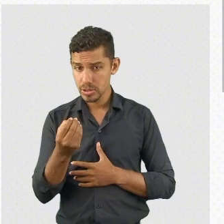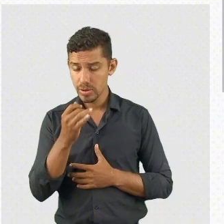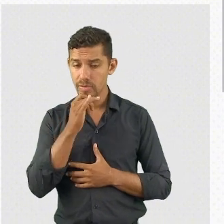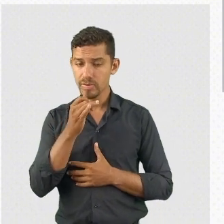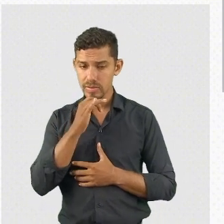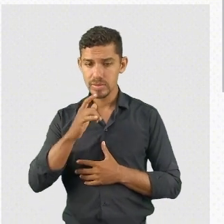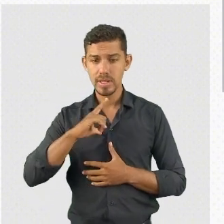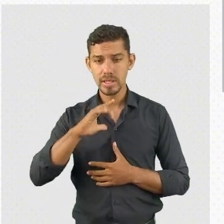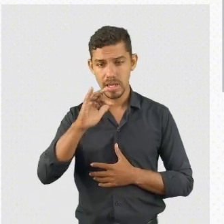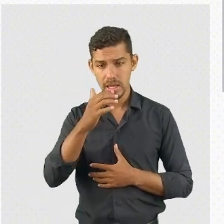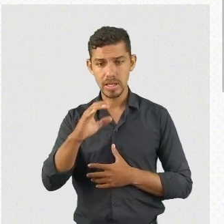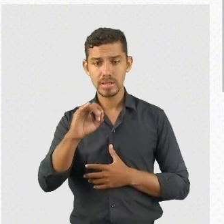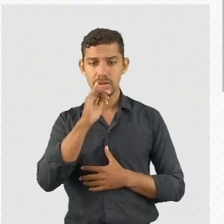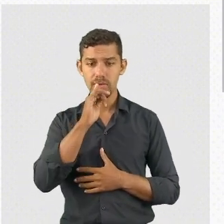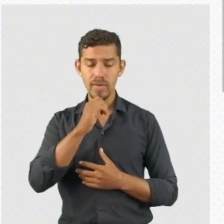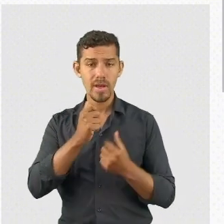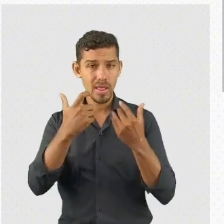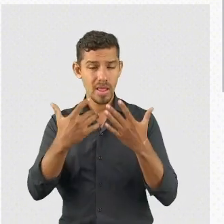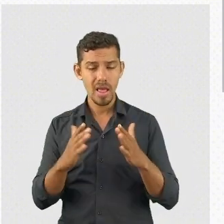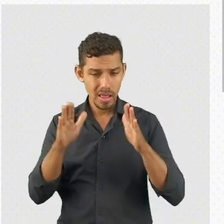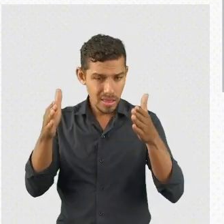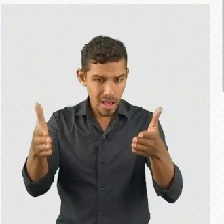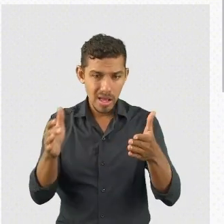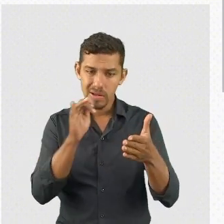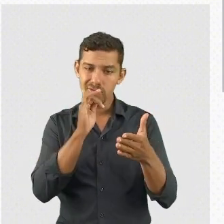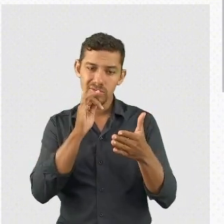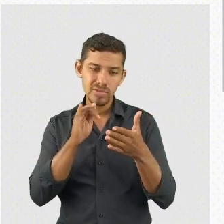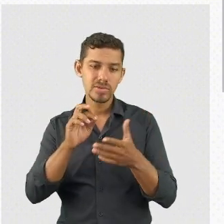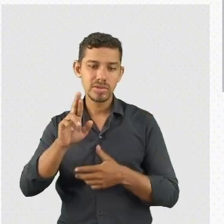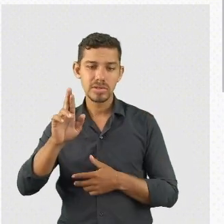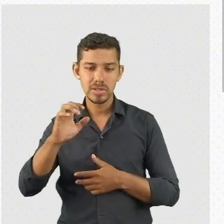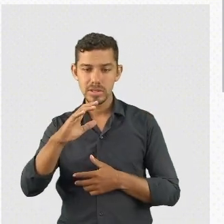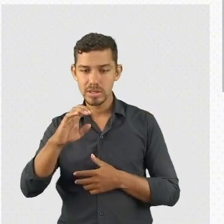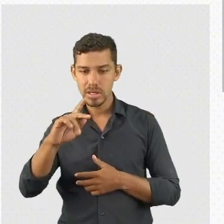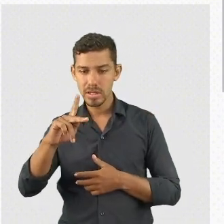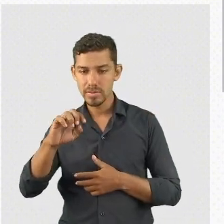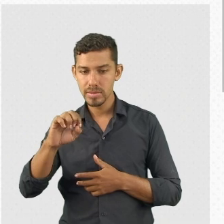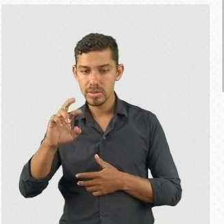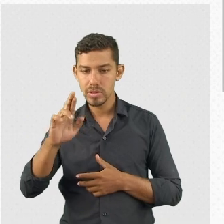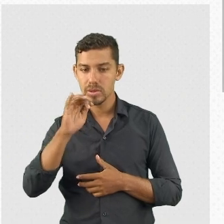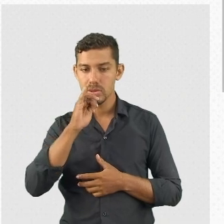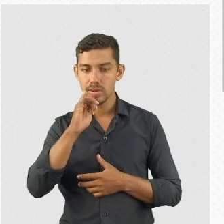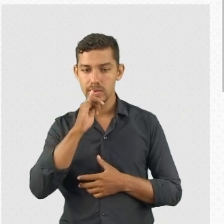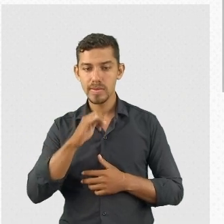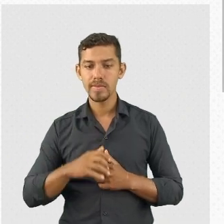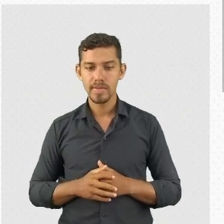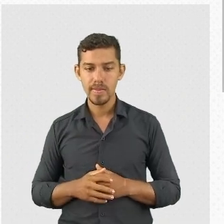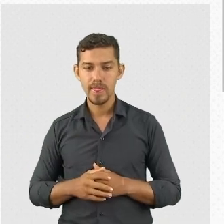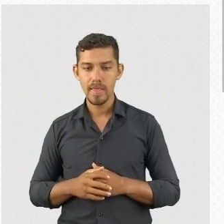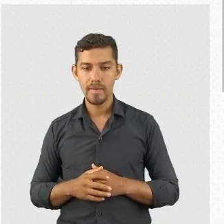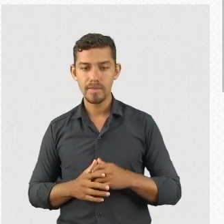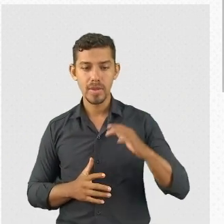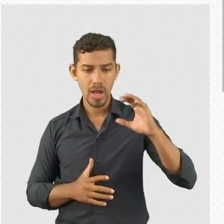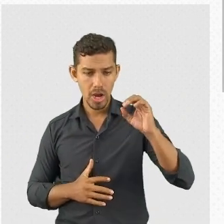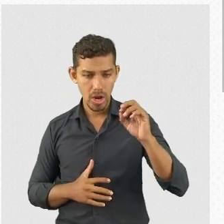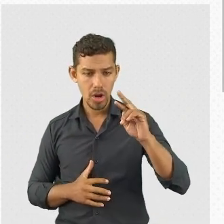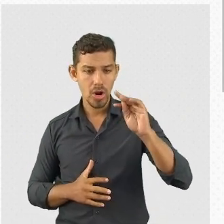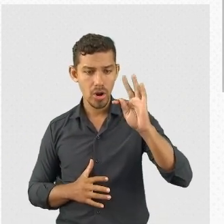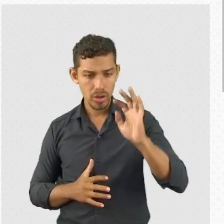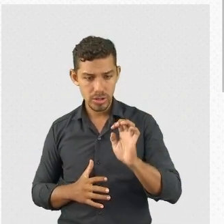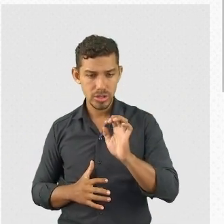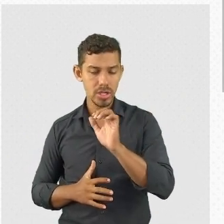dessa ação sendo direcionada para um receptor. Cut the potatoes. Corte as